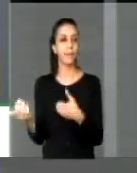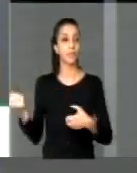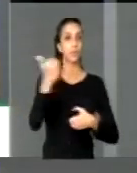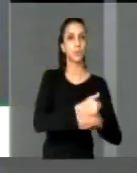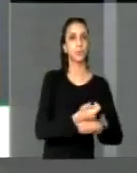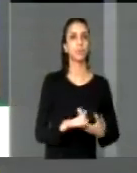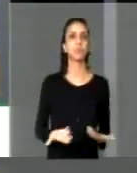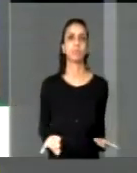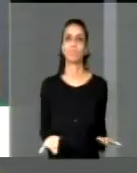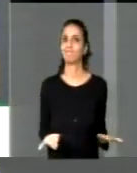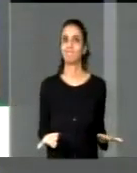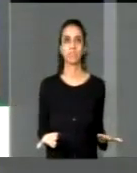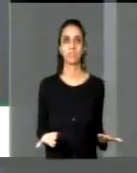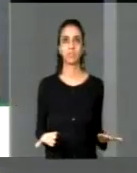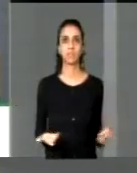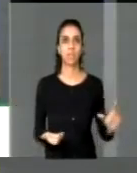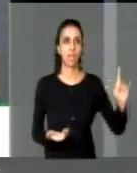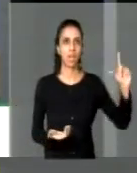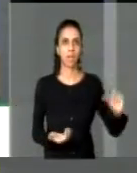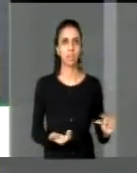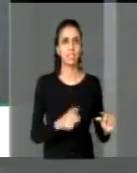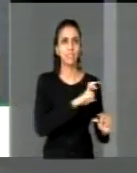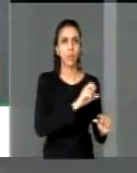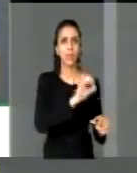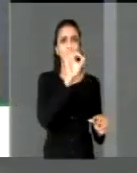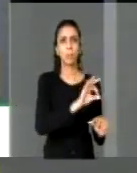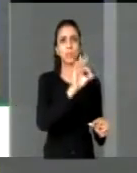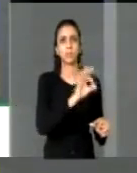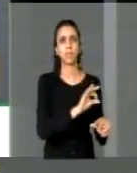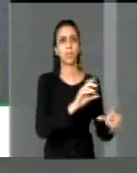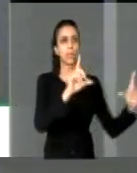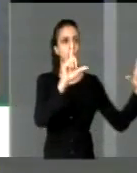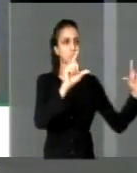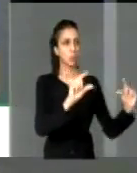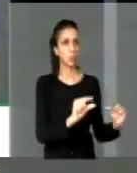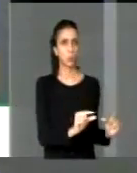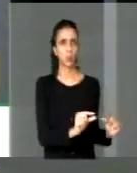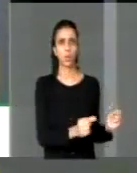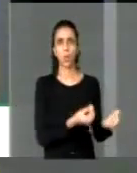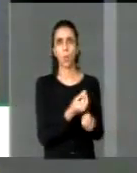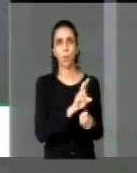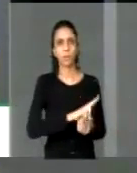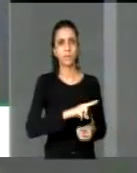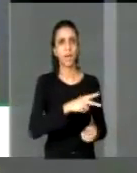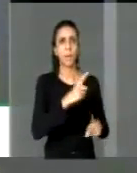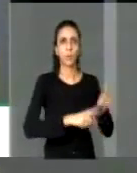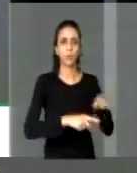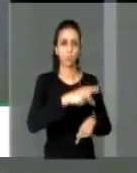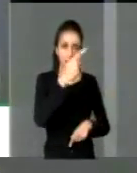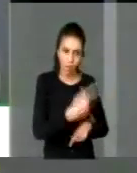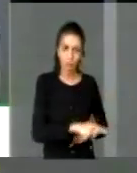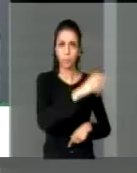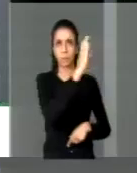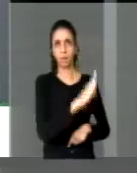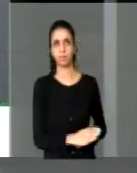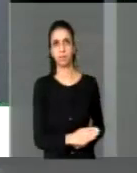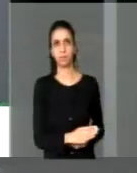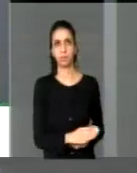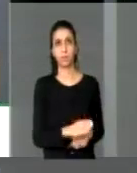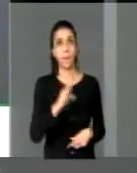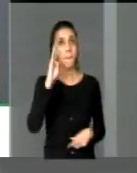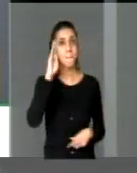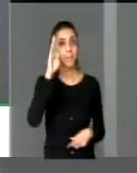com a redução em cerca de 50% dos índices de conteúdo nacional, inclusive nas